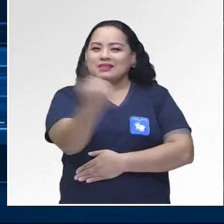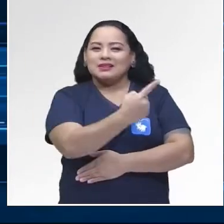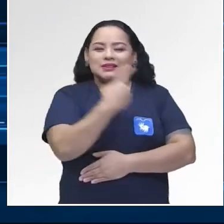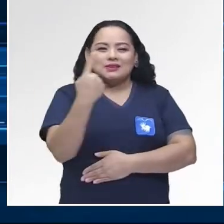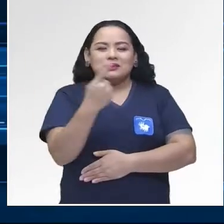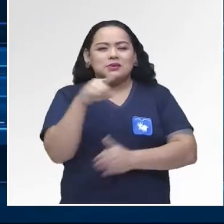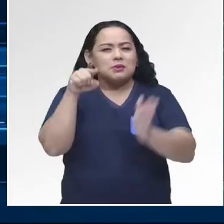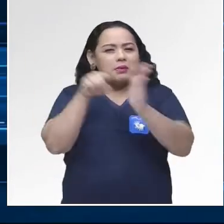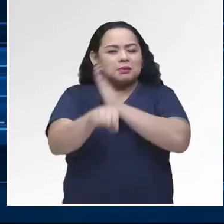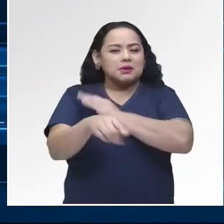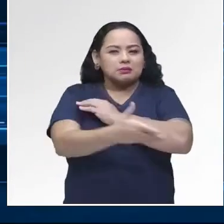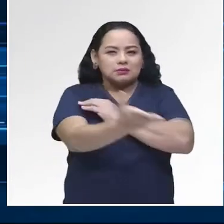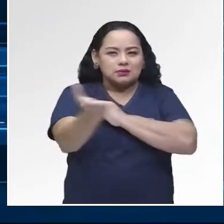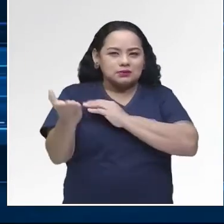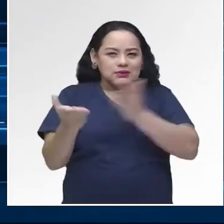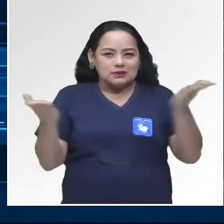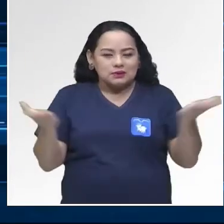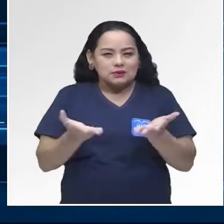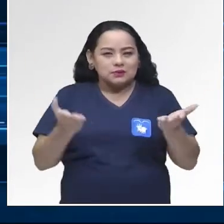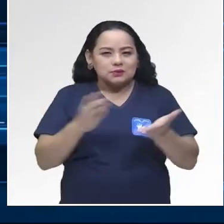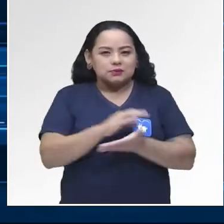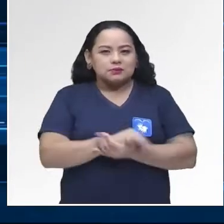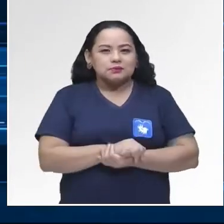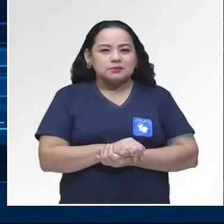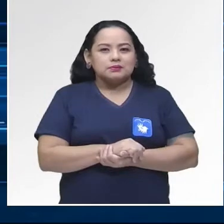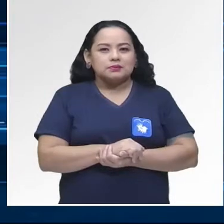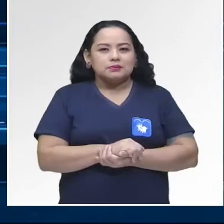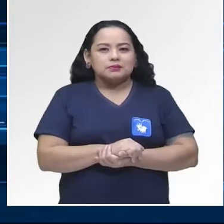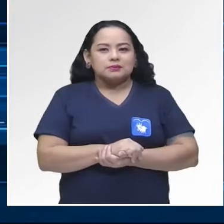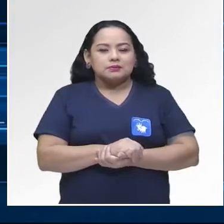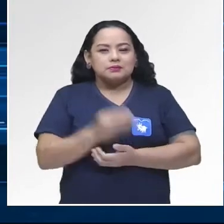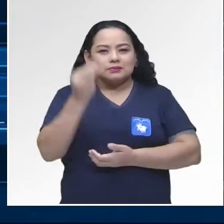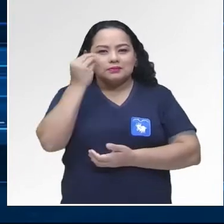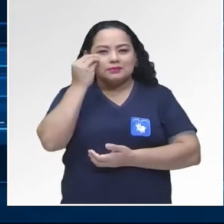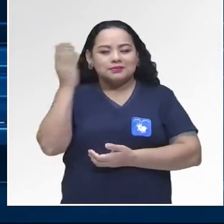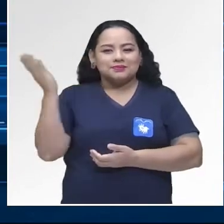uma perguntinha para vocês aqui. Então, acompanhe aqui.